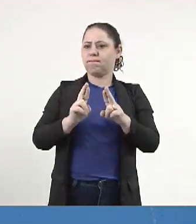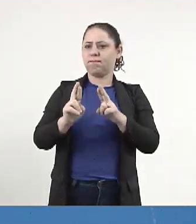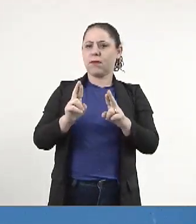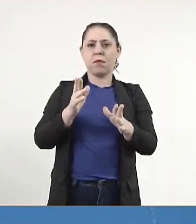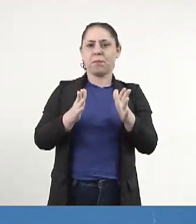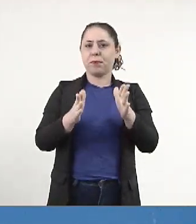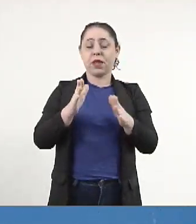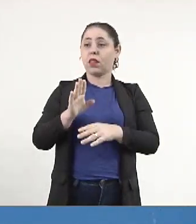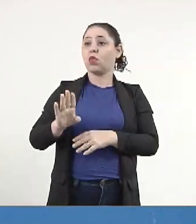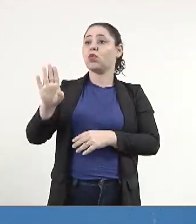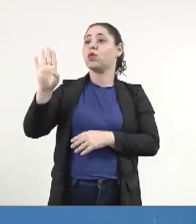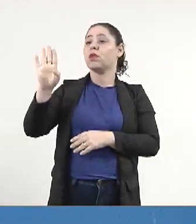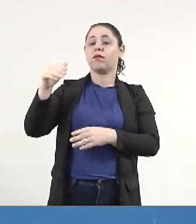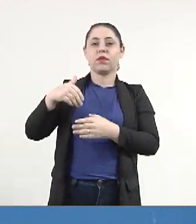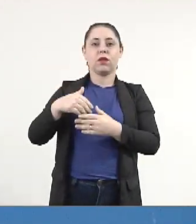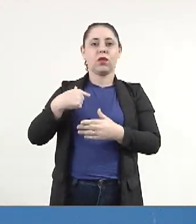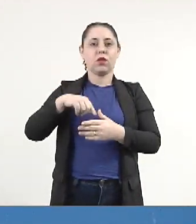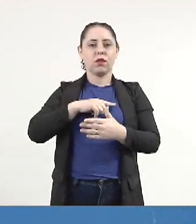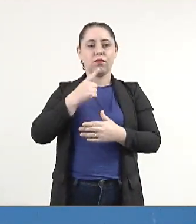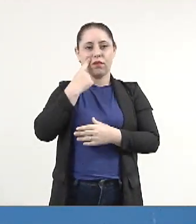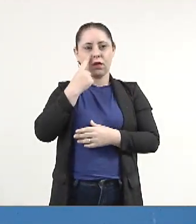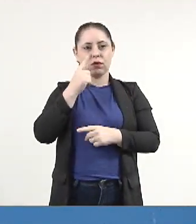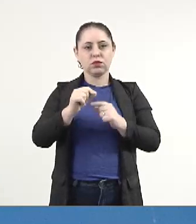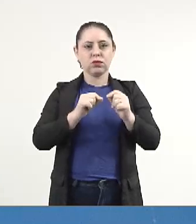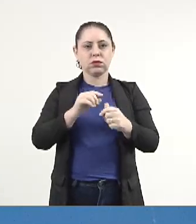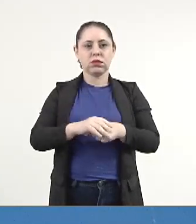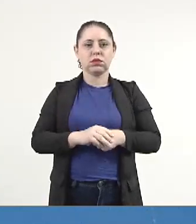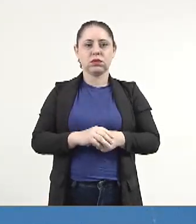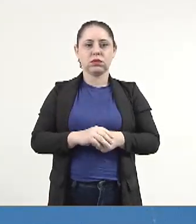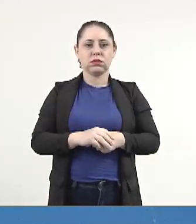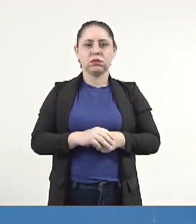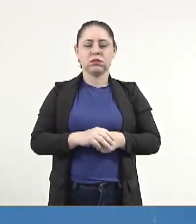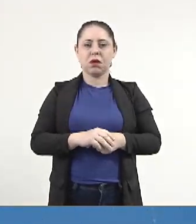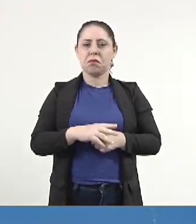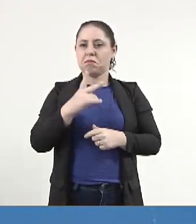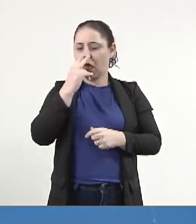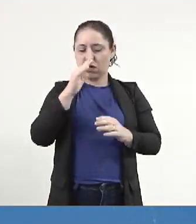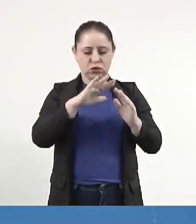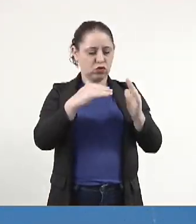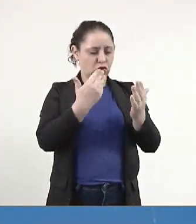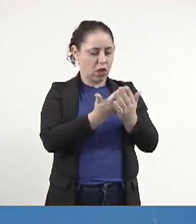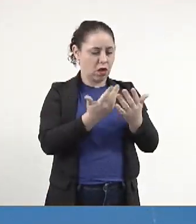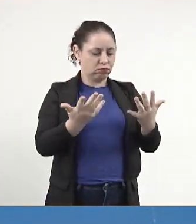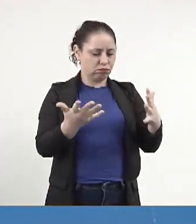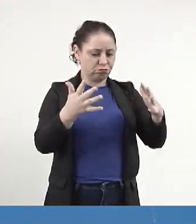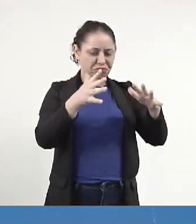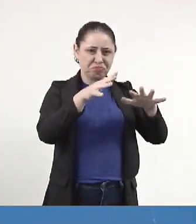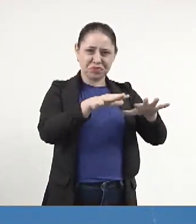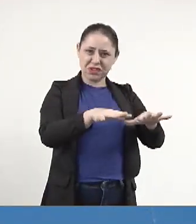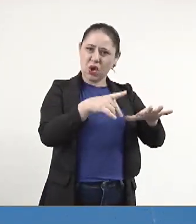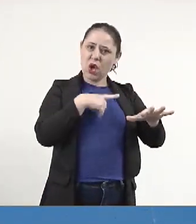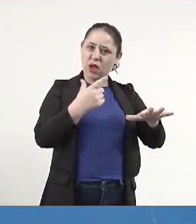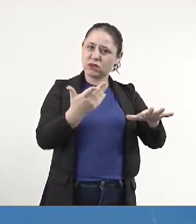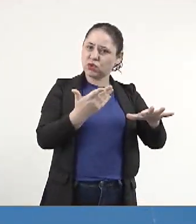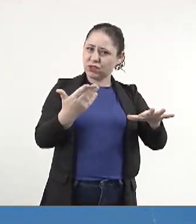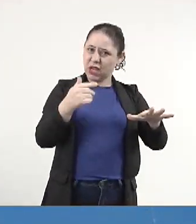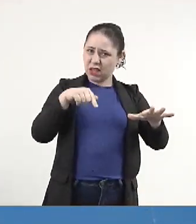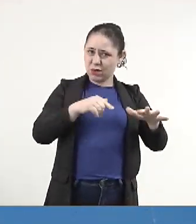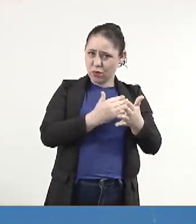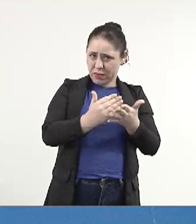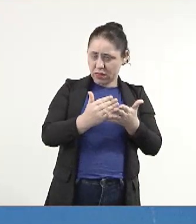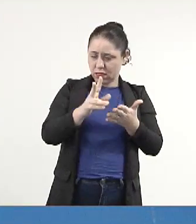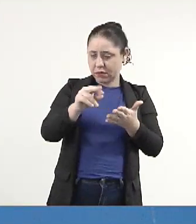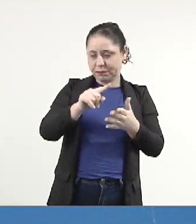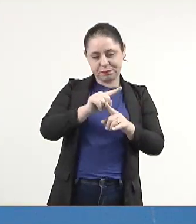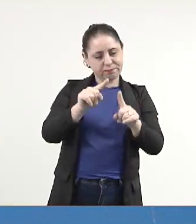com o período eleitoral. A gente vê esse desmonte na educação inclusiva e não é de hoje, na capital do